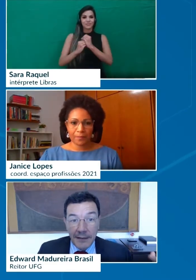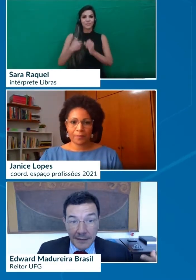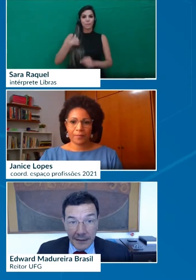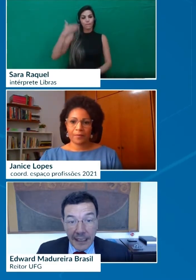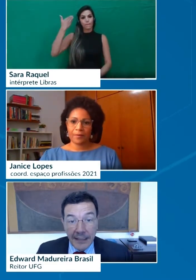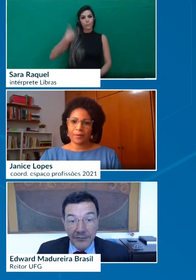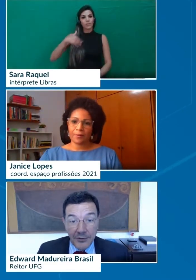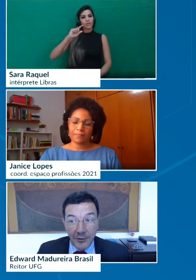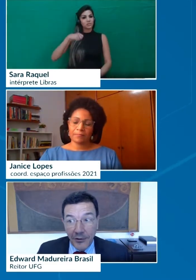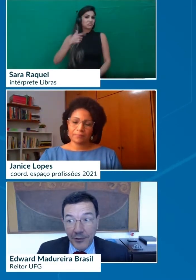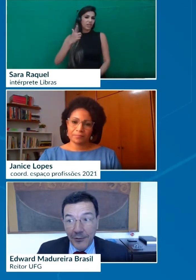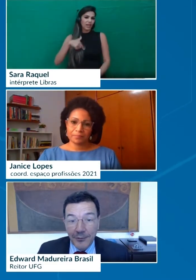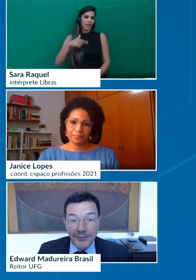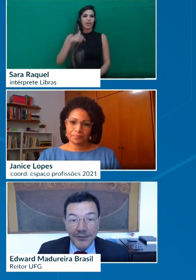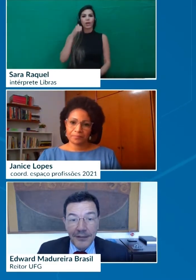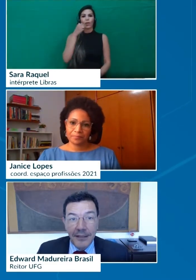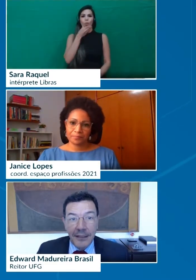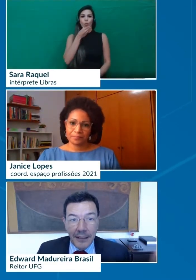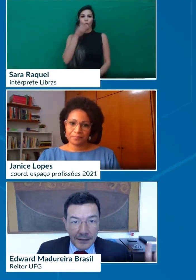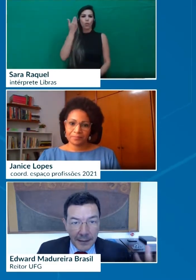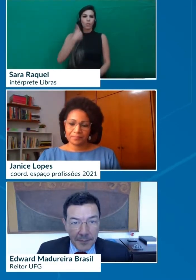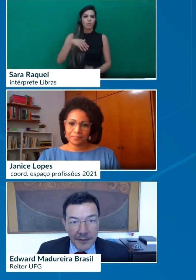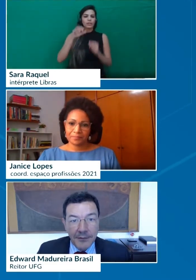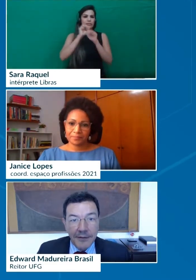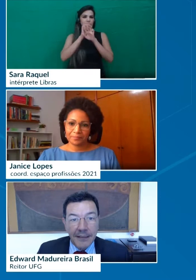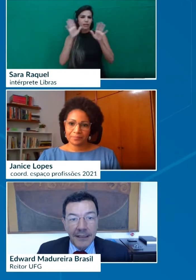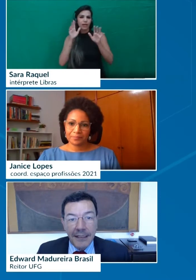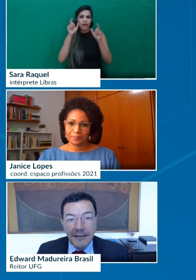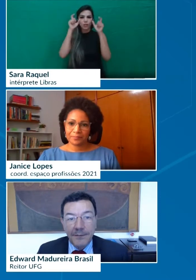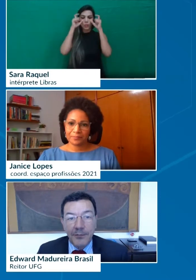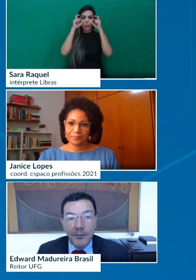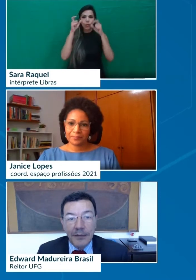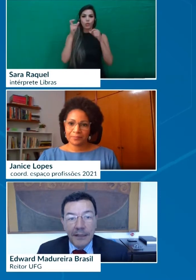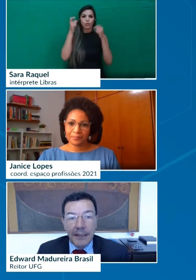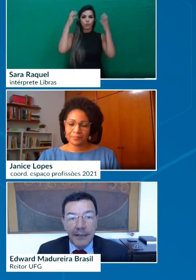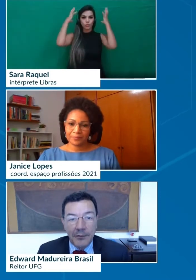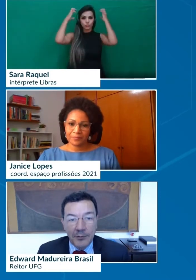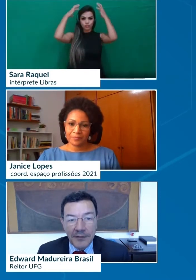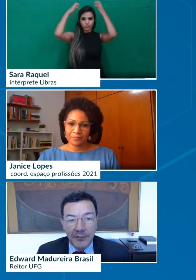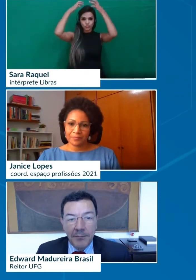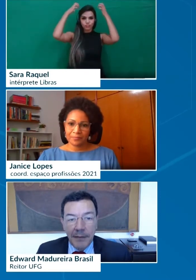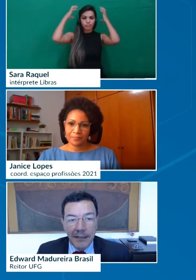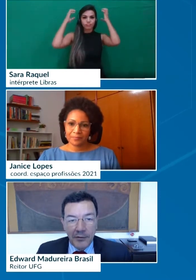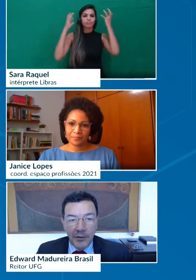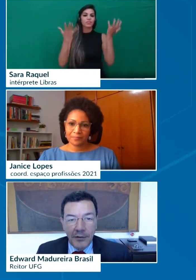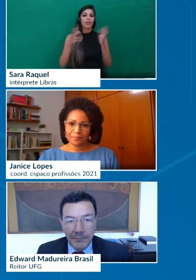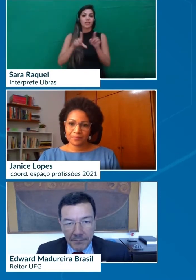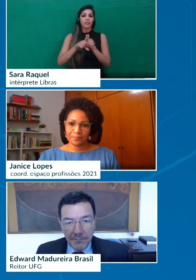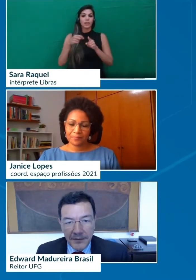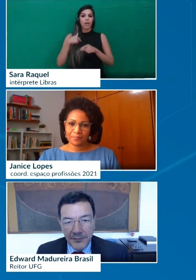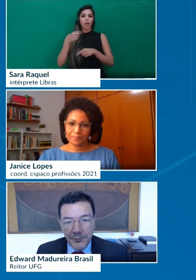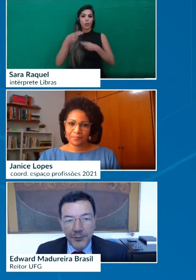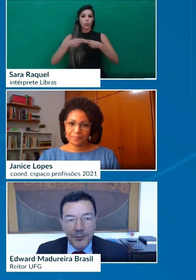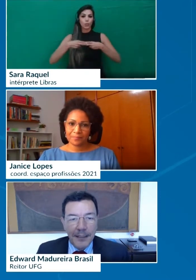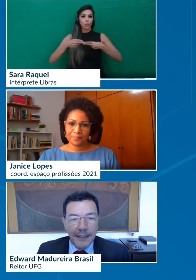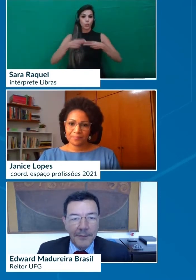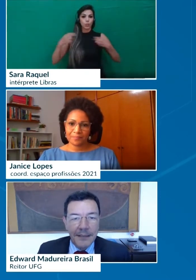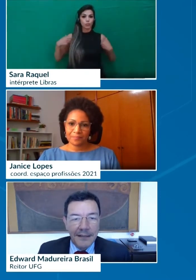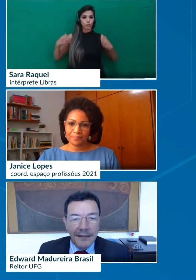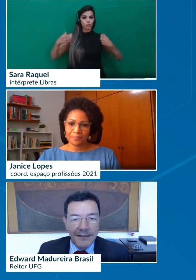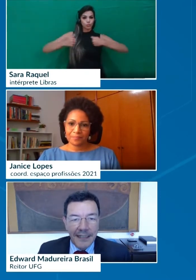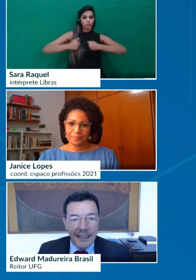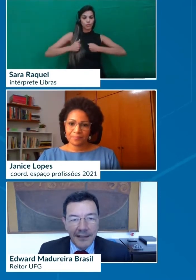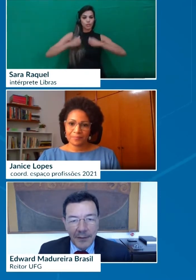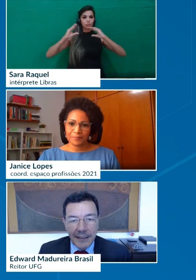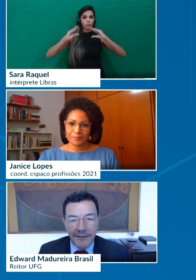um homem claro, de óculos, cabelo crespo, estou usando um paletó escuro, uma